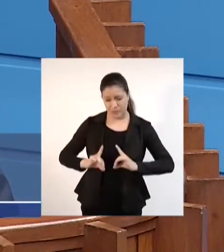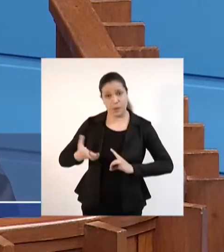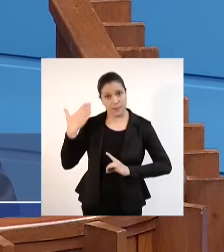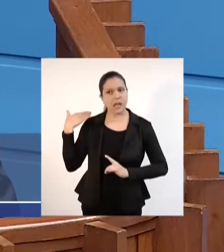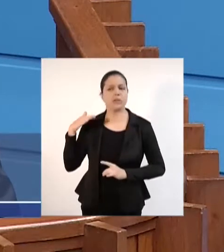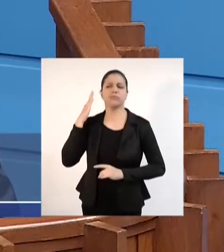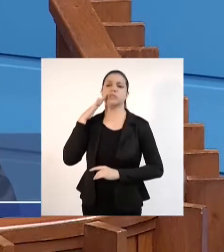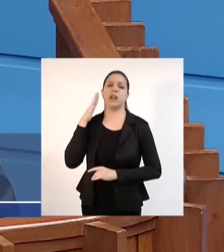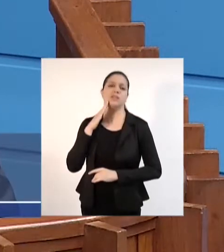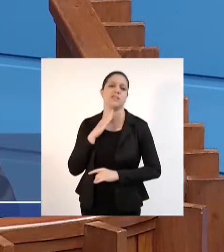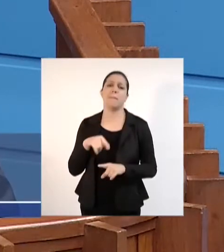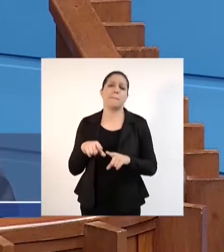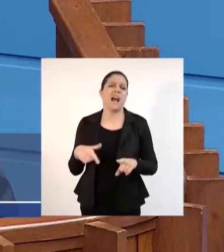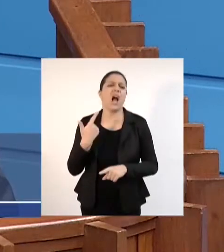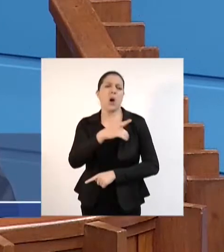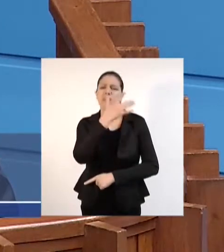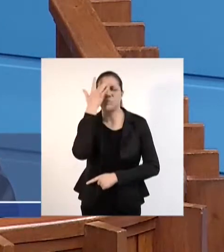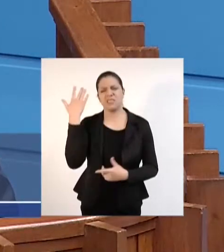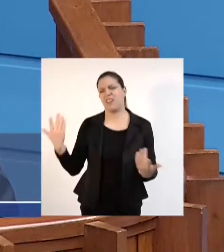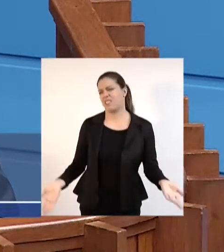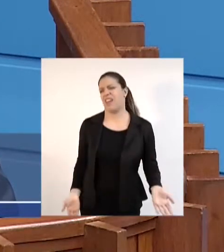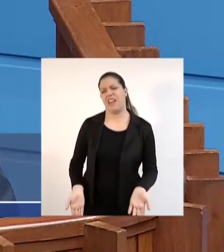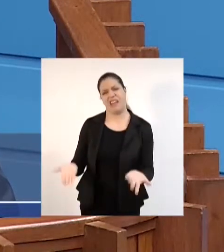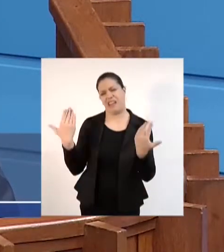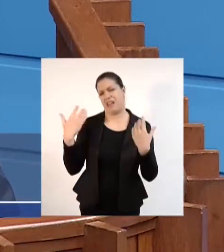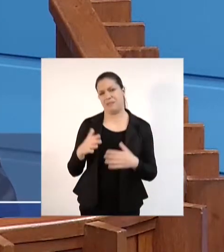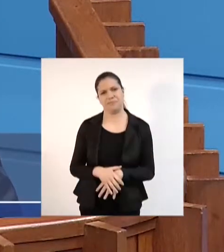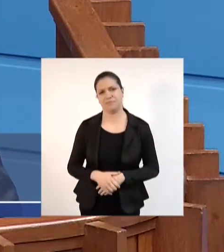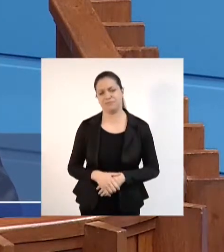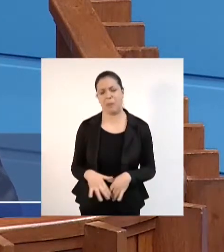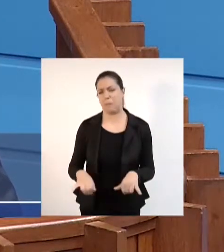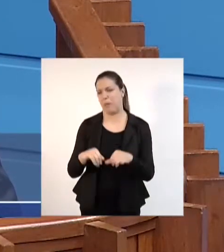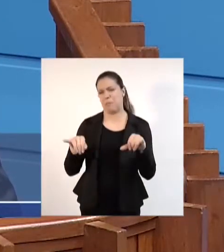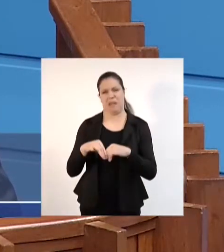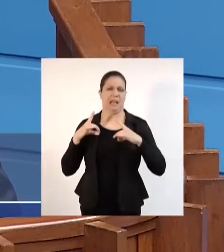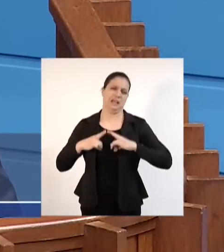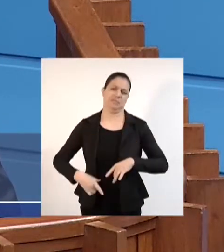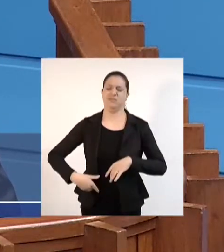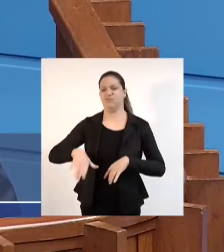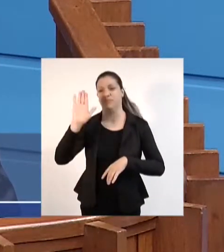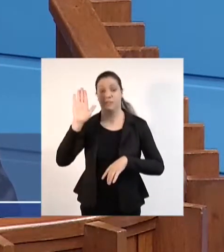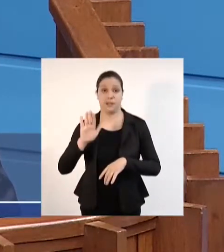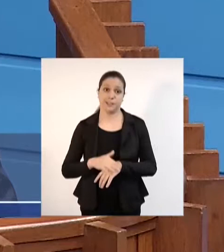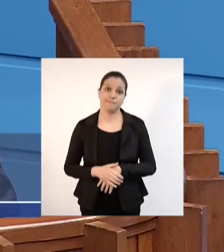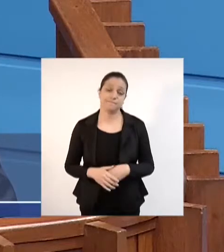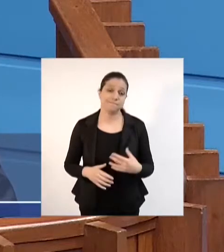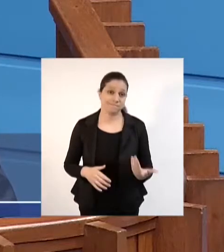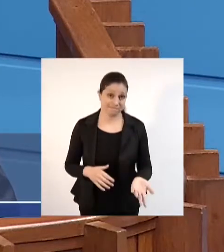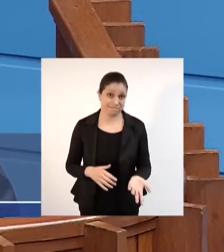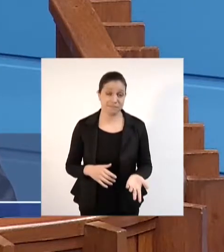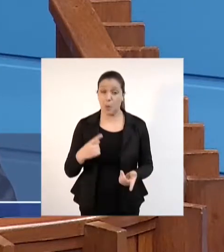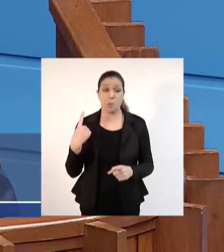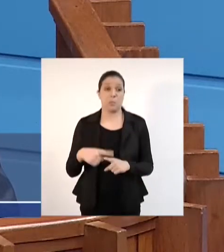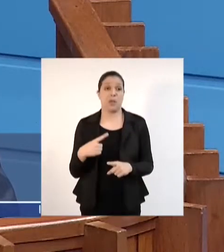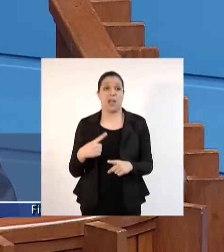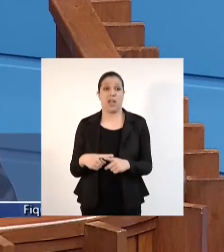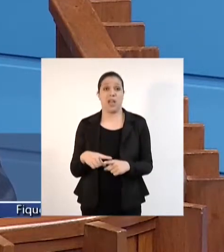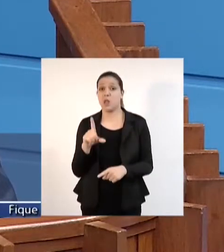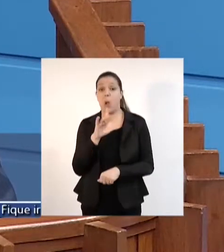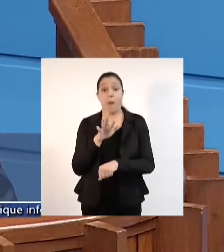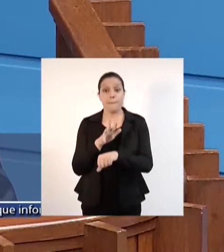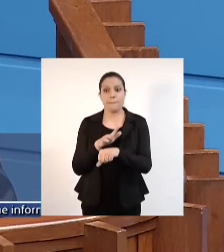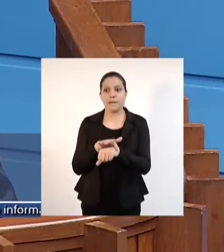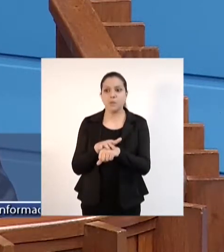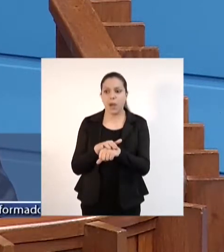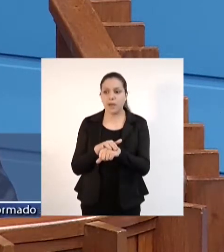sempre encaram como se fosse algo de somenos importância, porque não é uma doença